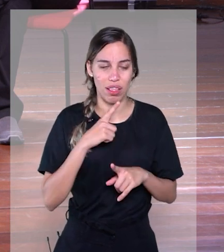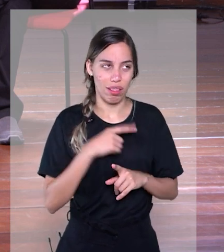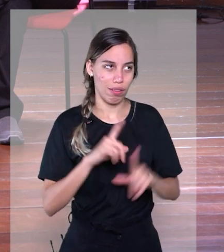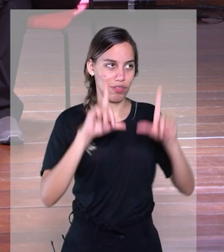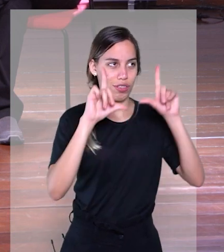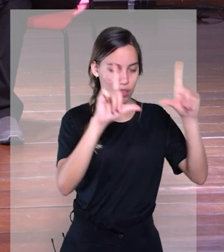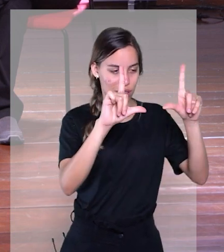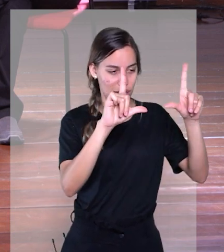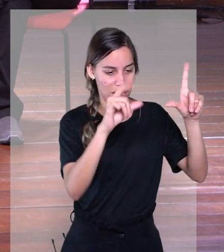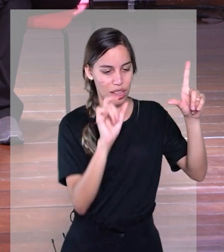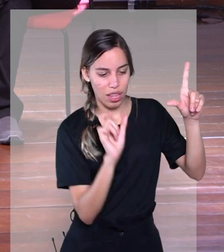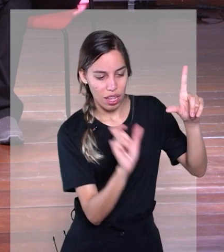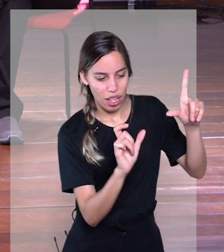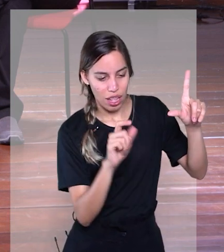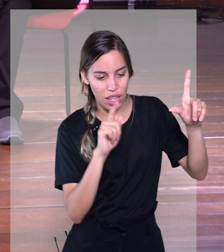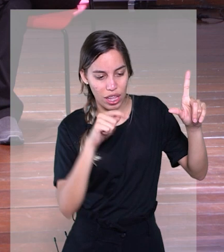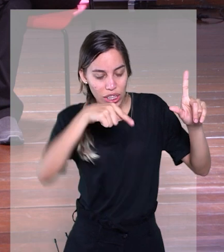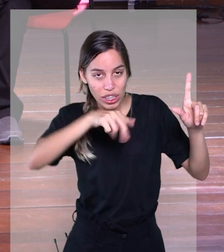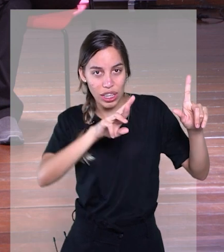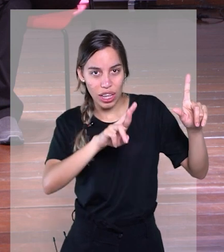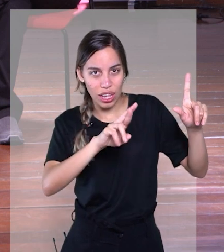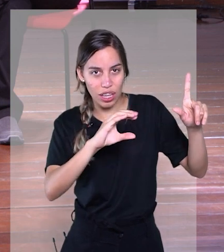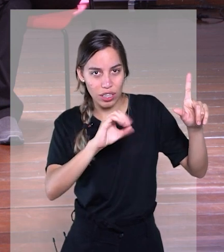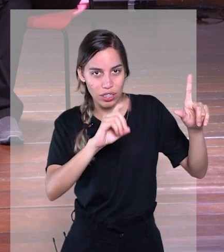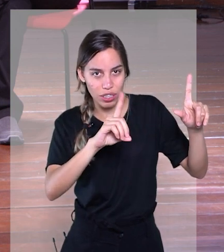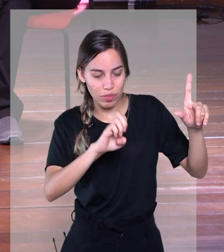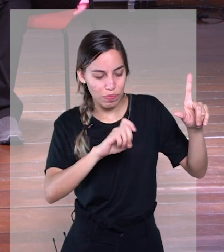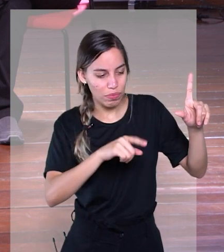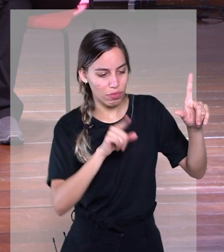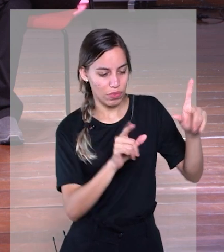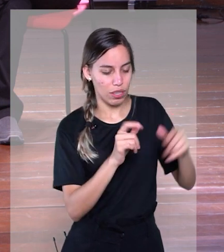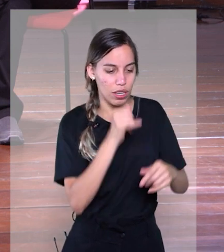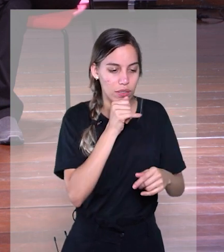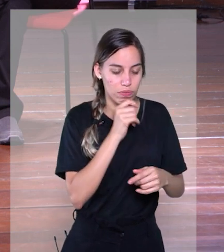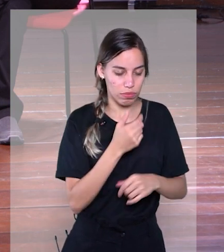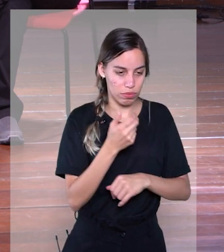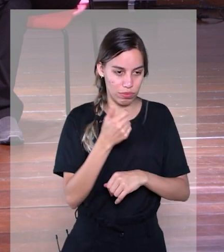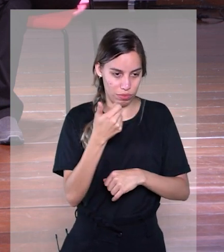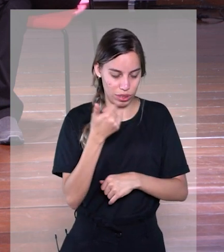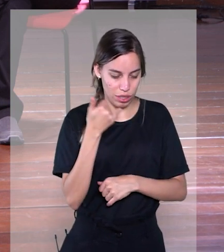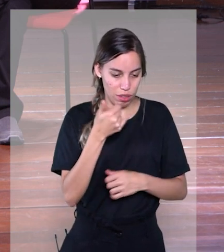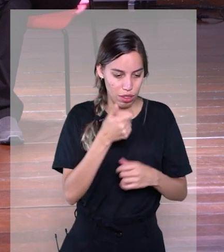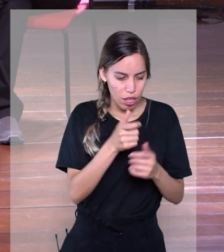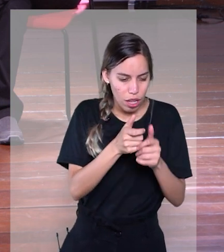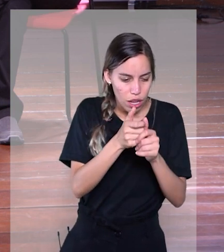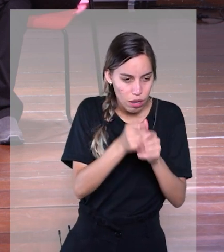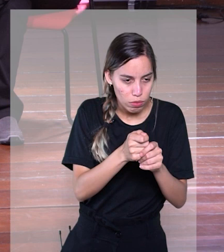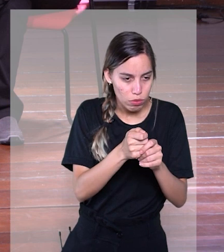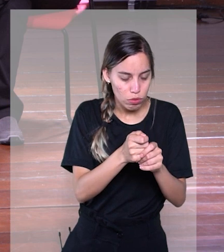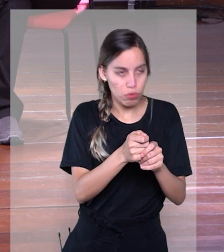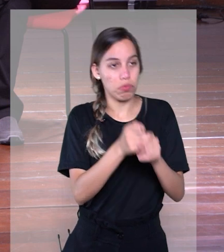dizem em Portugal, e você escuta, por exemplo, o próprio Carlos dizendo alguns desses poemas, ou o Tiago Lacerda também, tem também uma